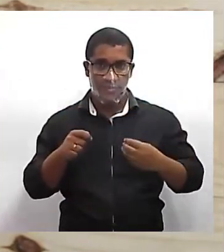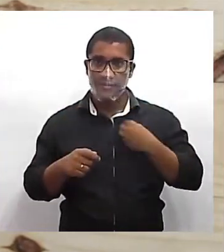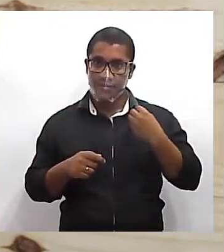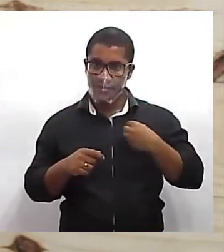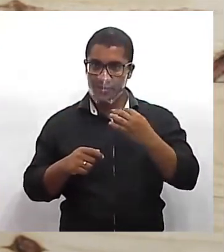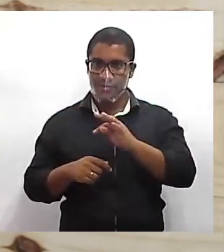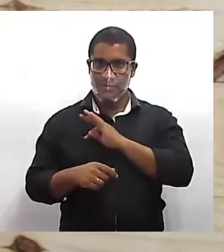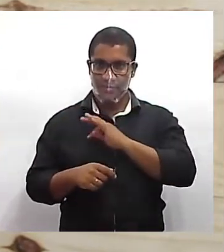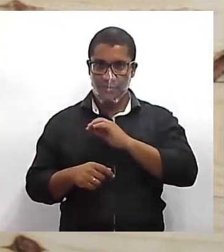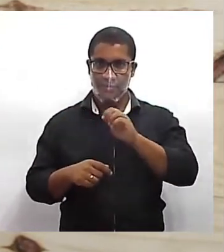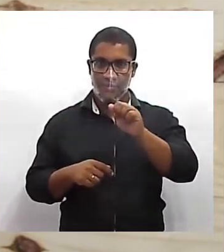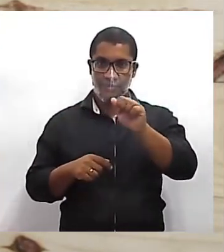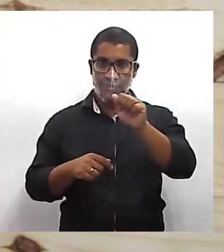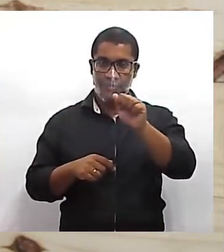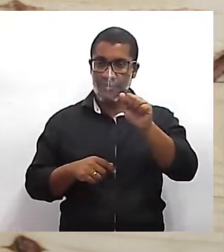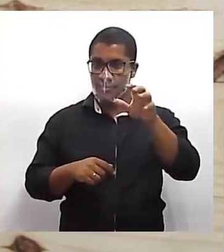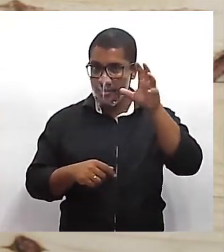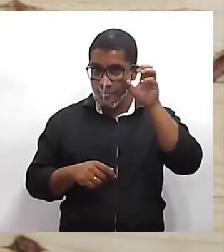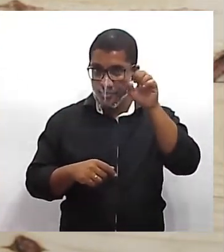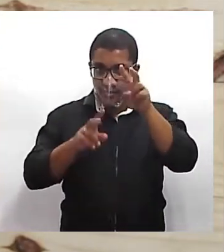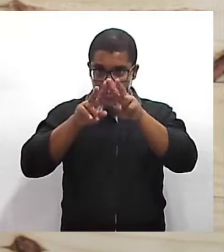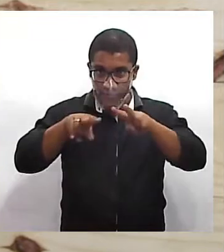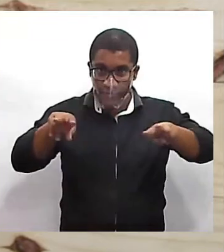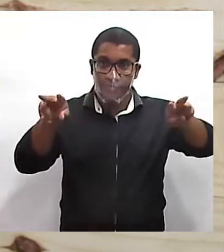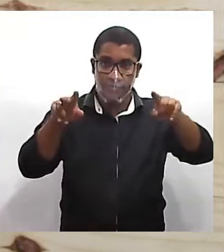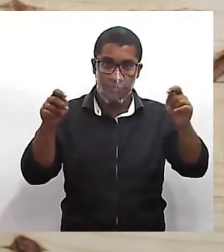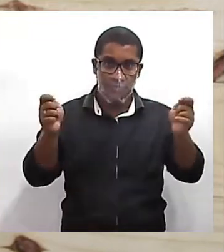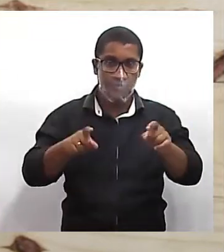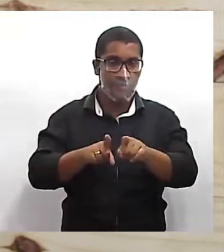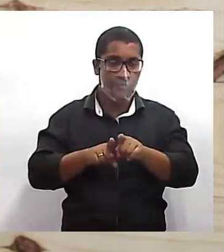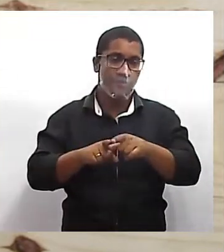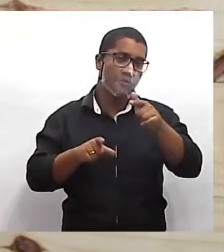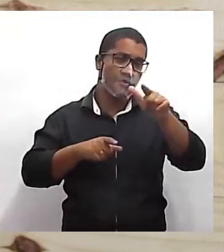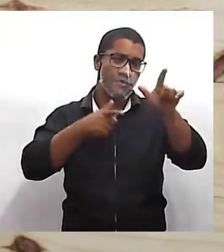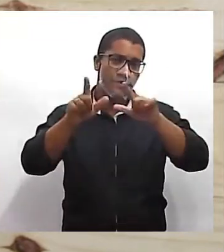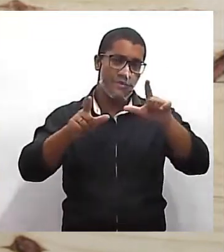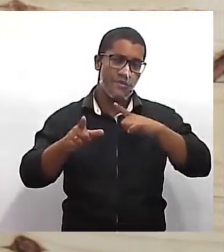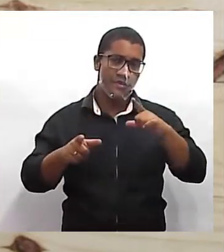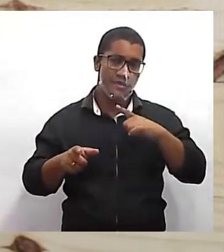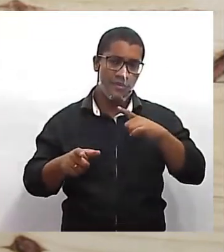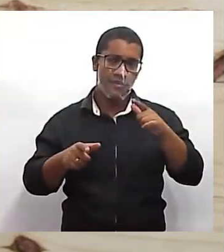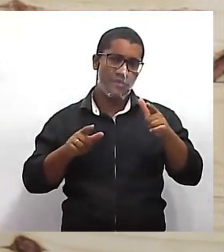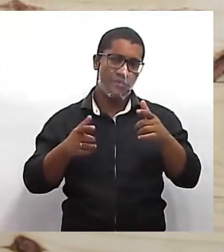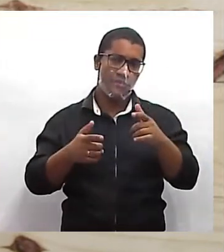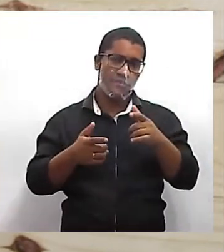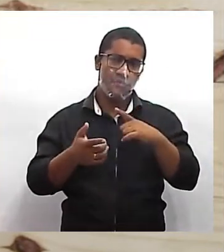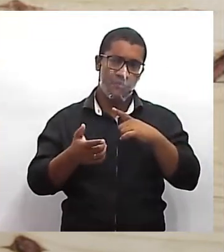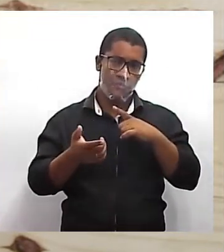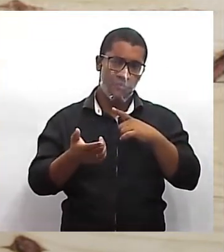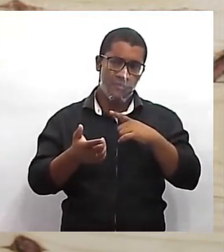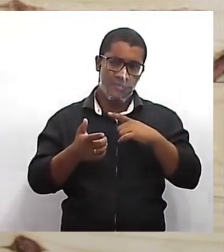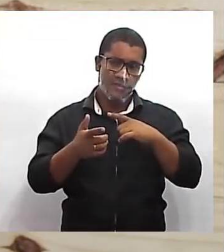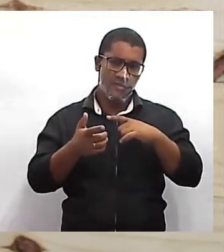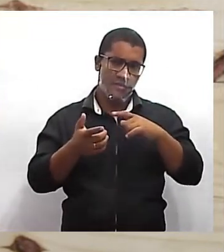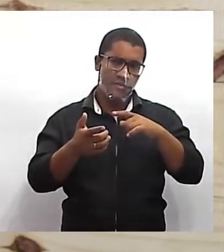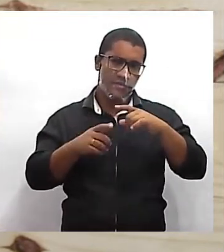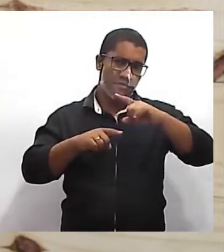de audiovisual ou outras funções que explorem os multimeios didáticos com o suporte das tecnologias